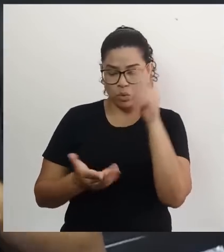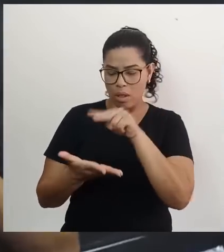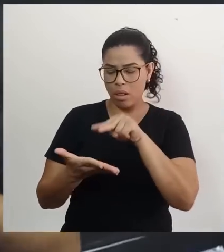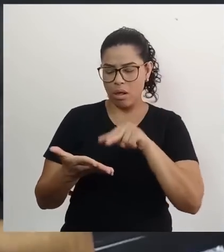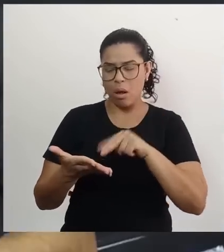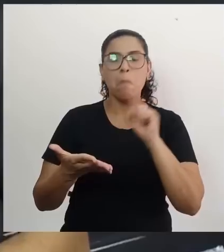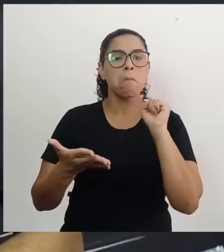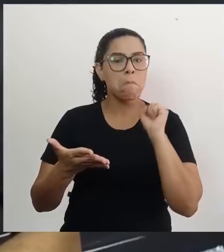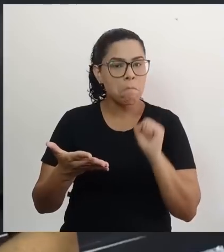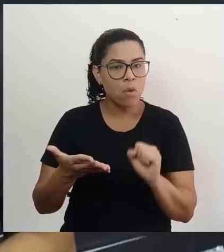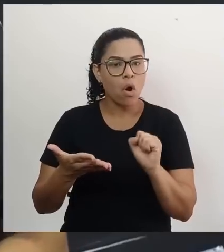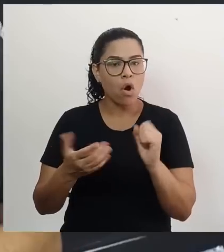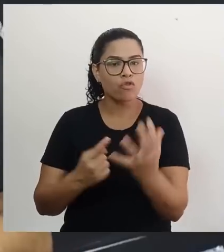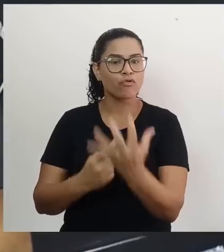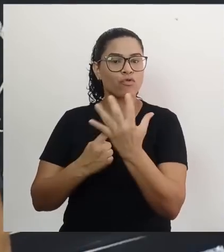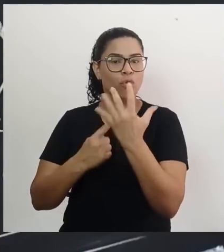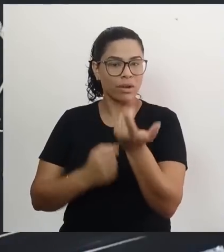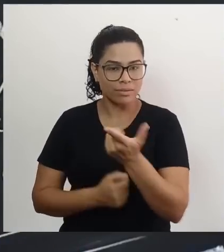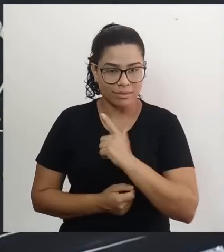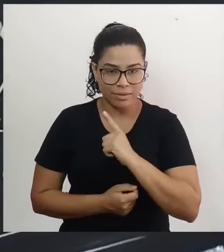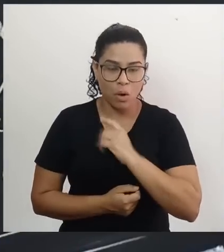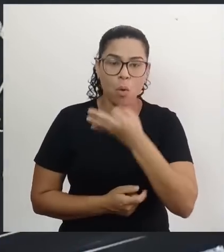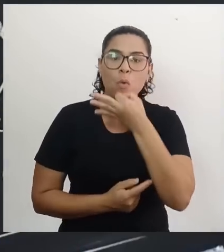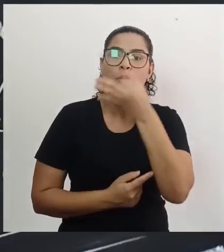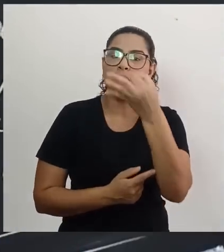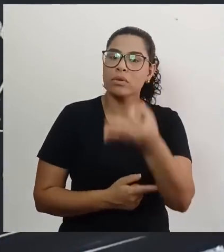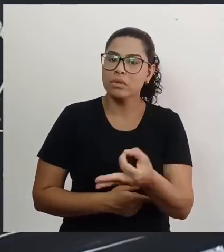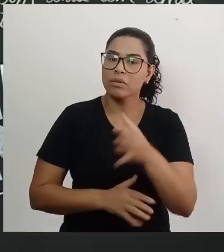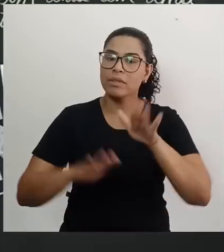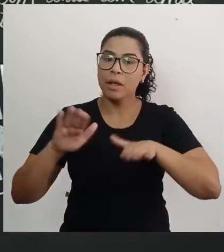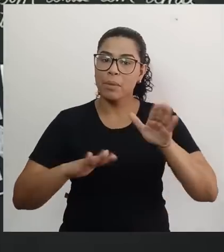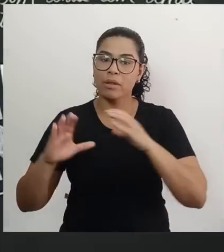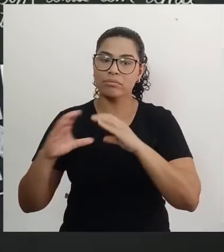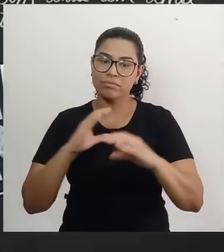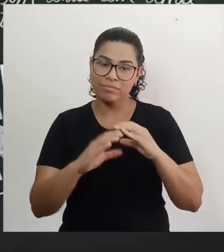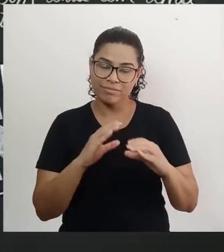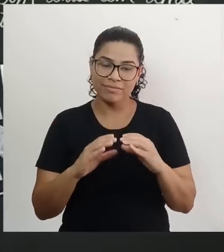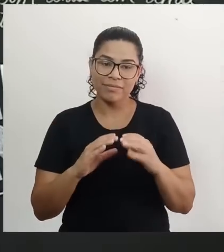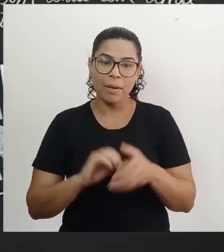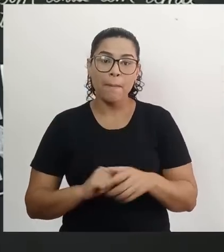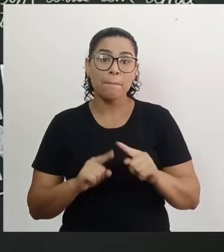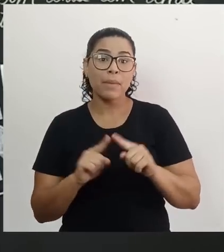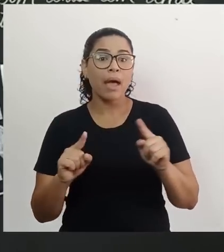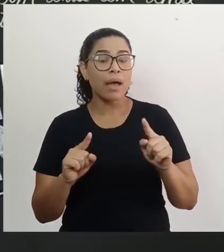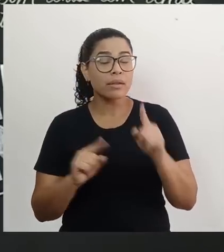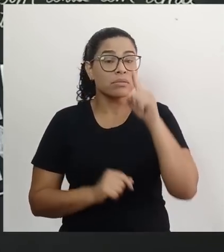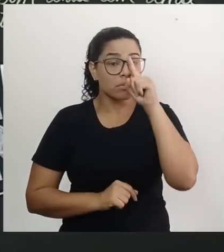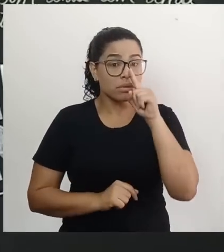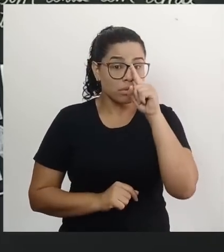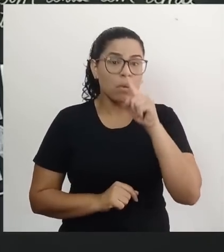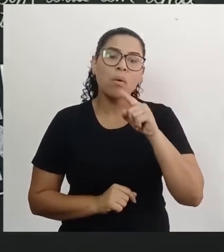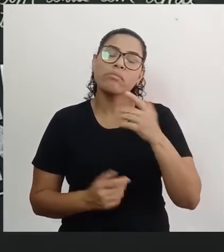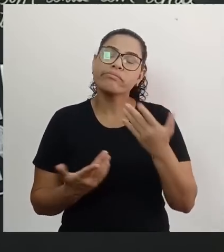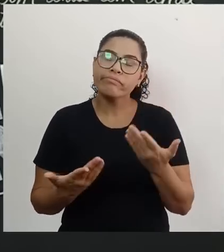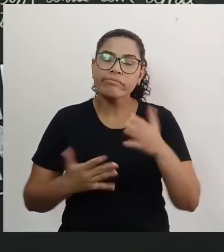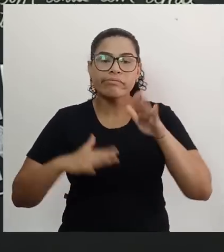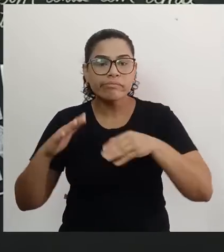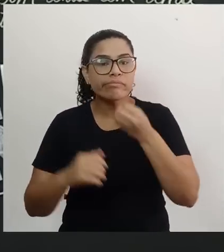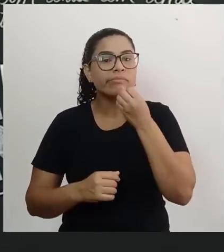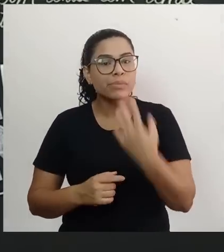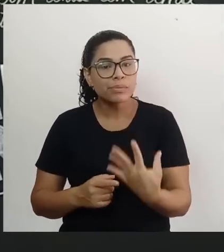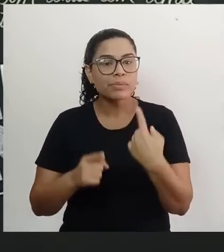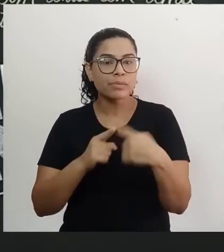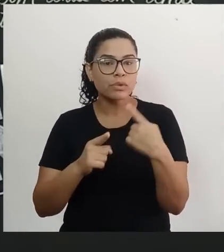influenciado, que o telespectador seja influenciado pela opinião do meio de comunicação. Mas esse risco muitas vezes vale a pena, porque os meios também, esses